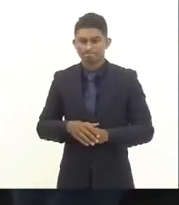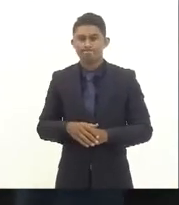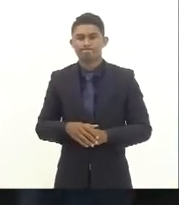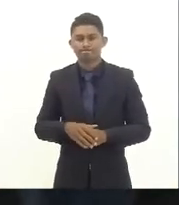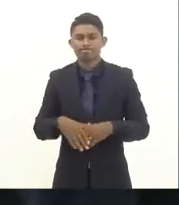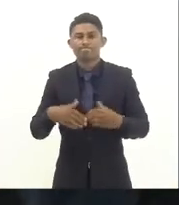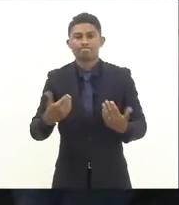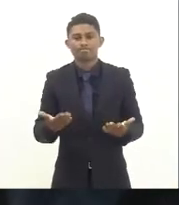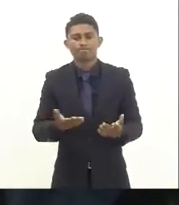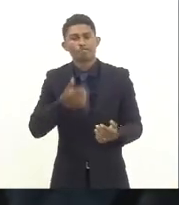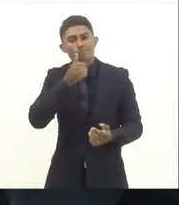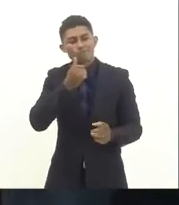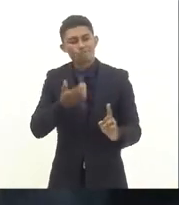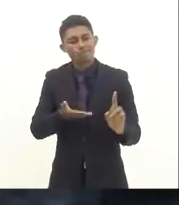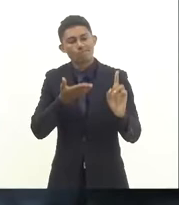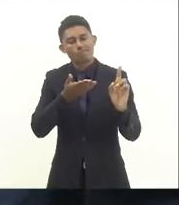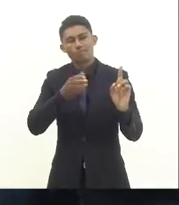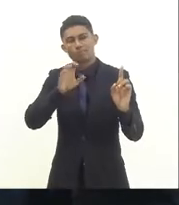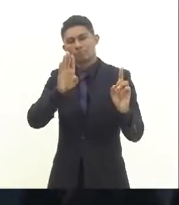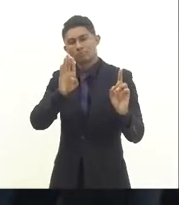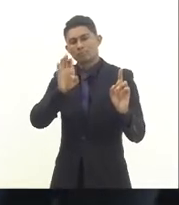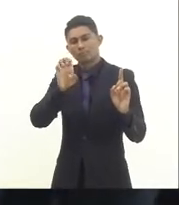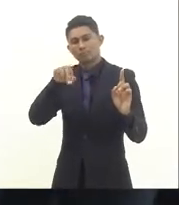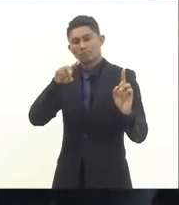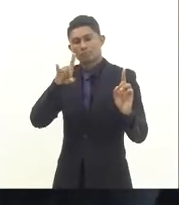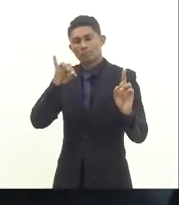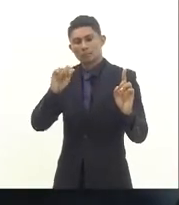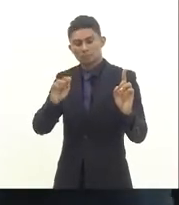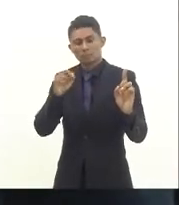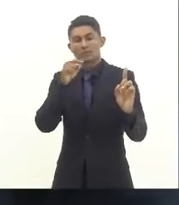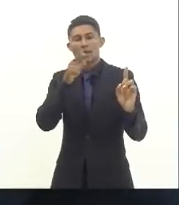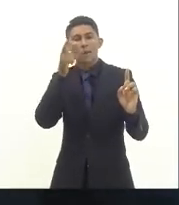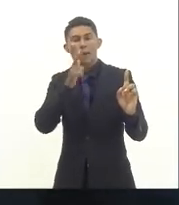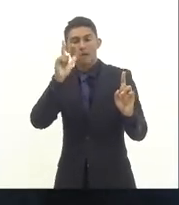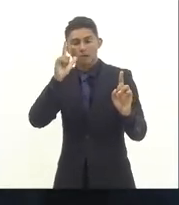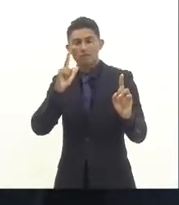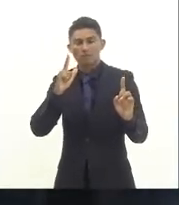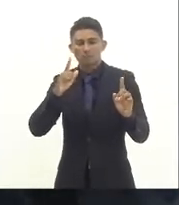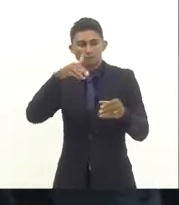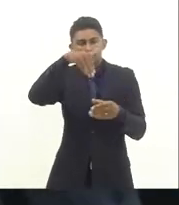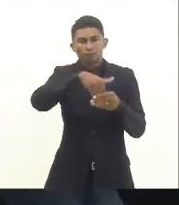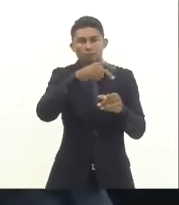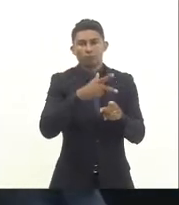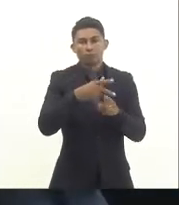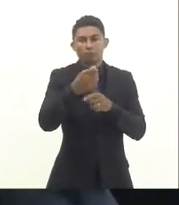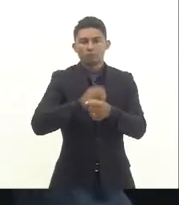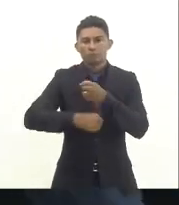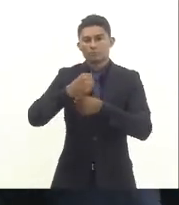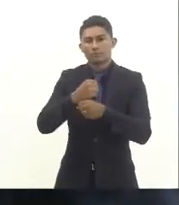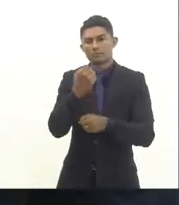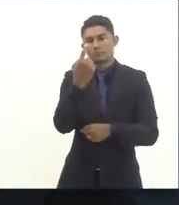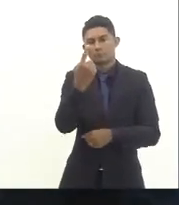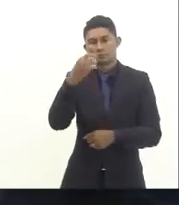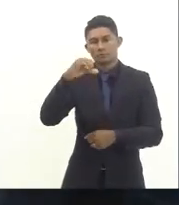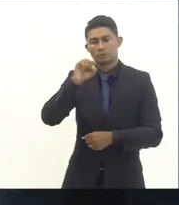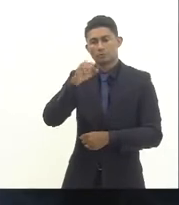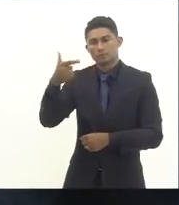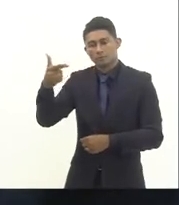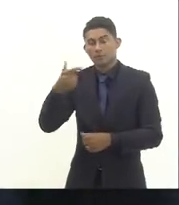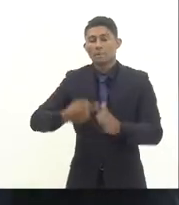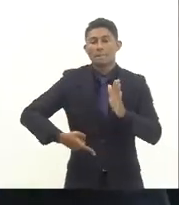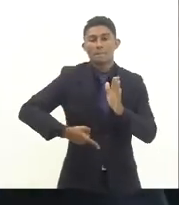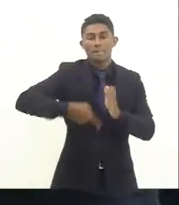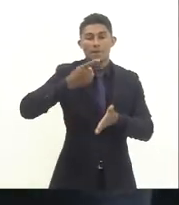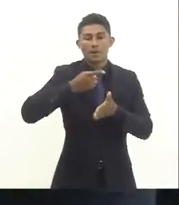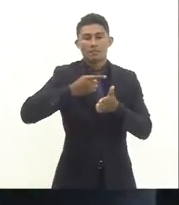histórico que Benedita da Silva foi Eleita em 1982 a primeira parlamentar do PT a